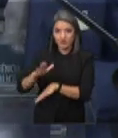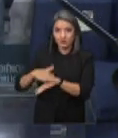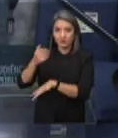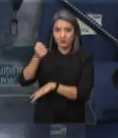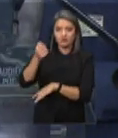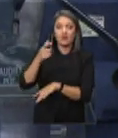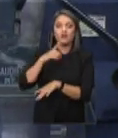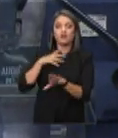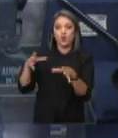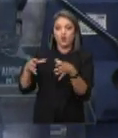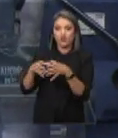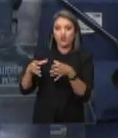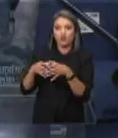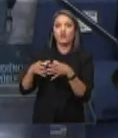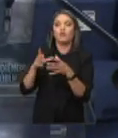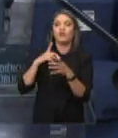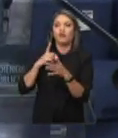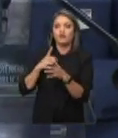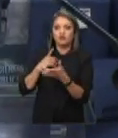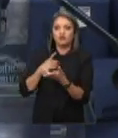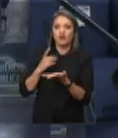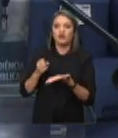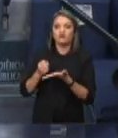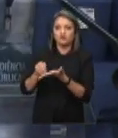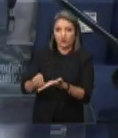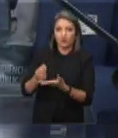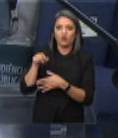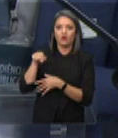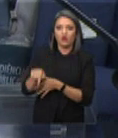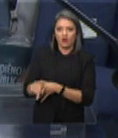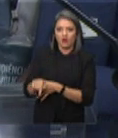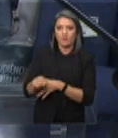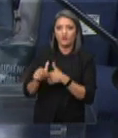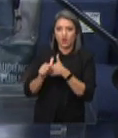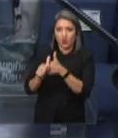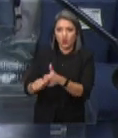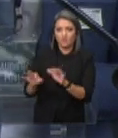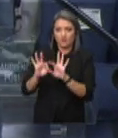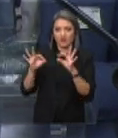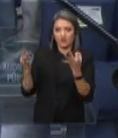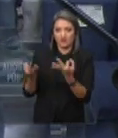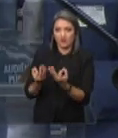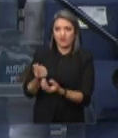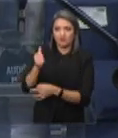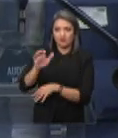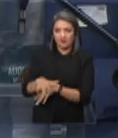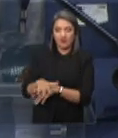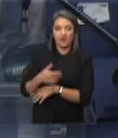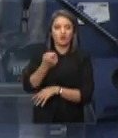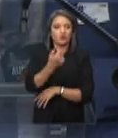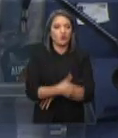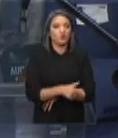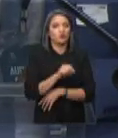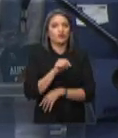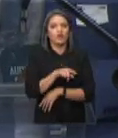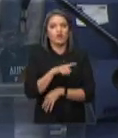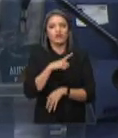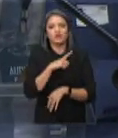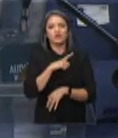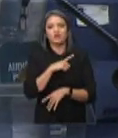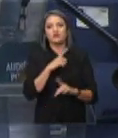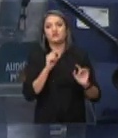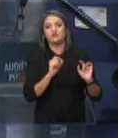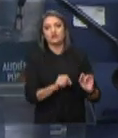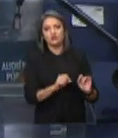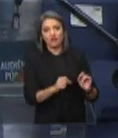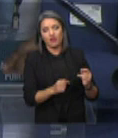faz o suporte técnico domiciliar e comunitário acompanhando essas famílias e subsidiar todo o suporte necessário para manutenção dessa